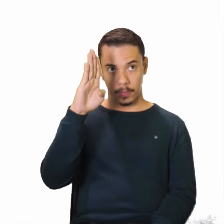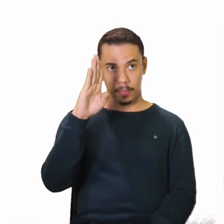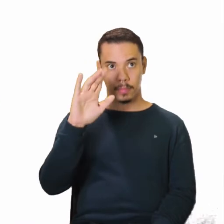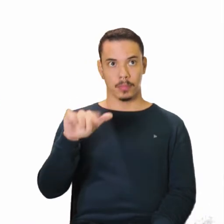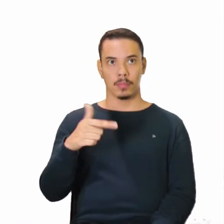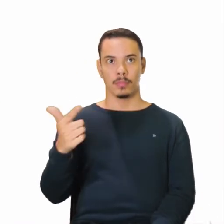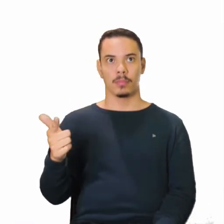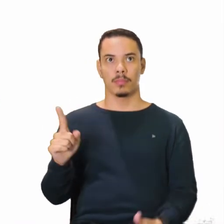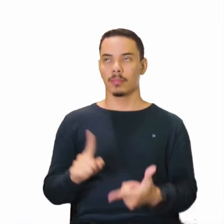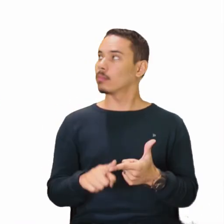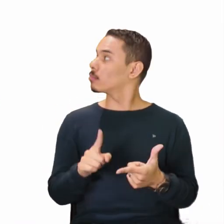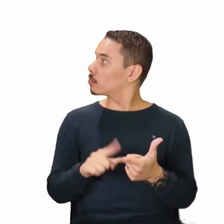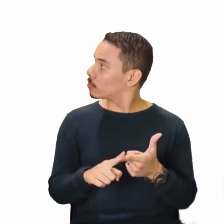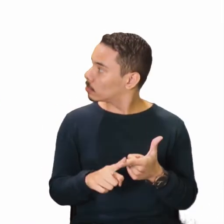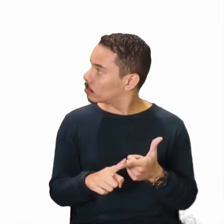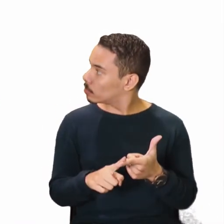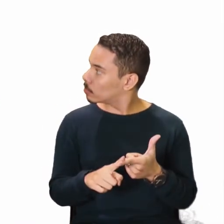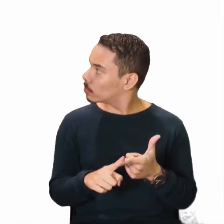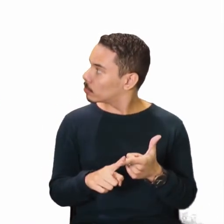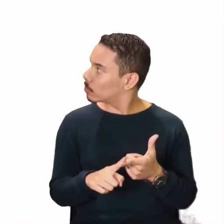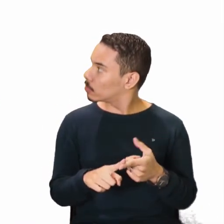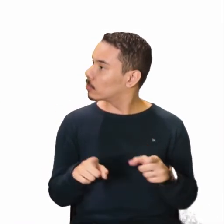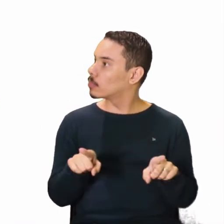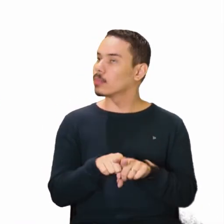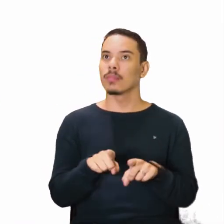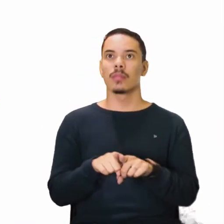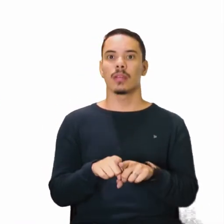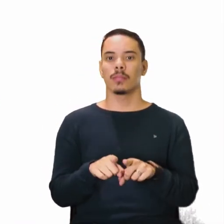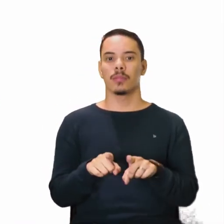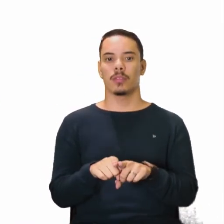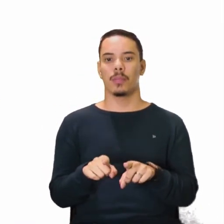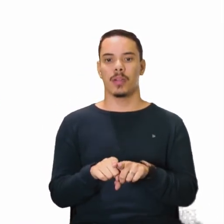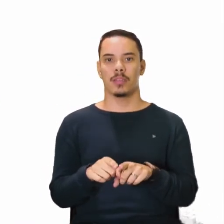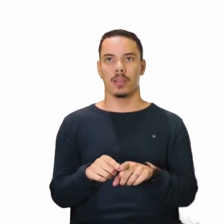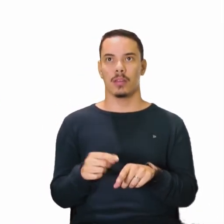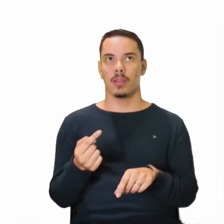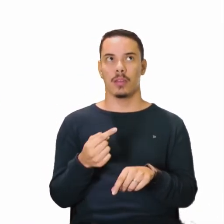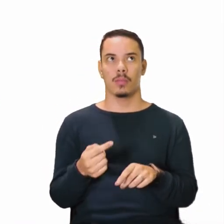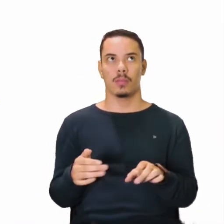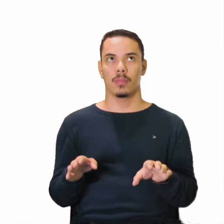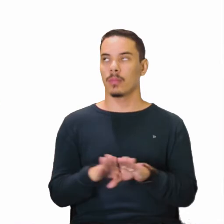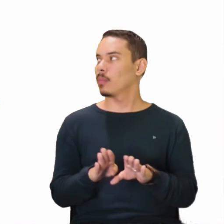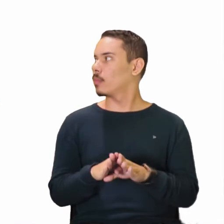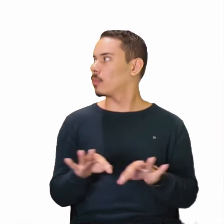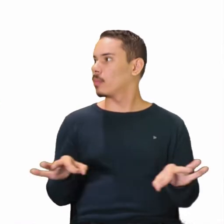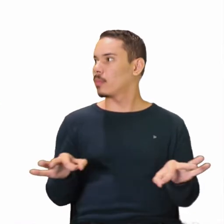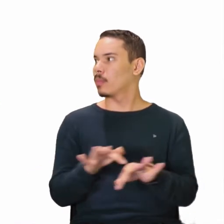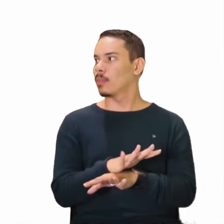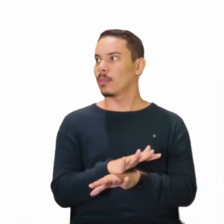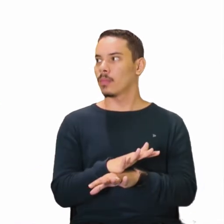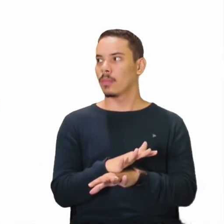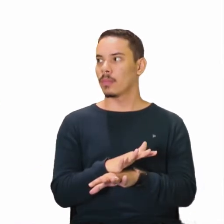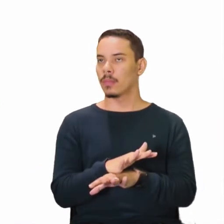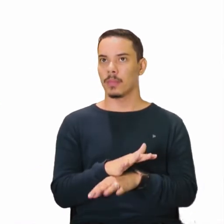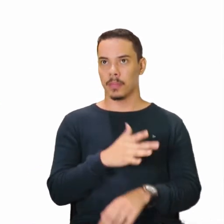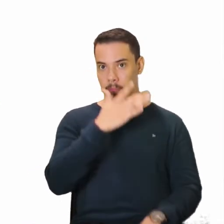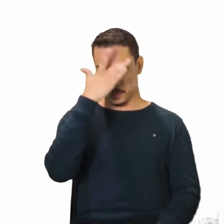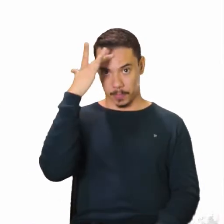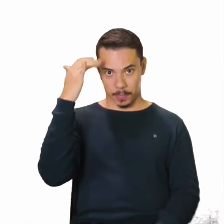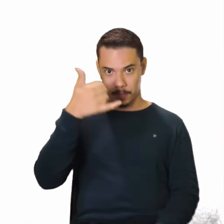da segunda, ou seja, é subordinada à primeira. Pronto, até aí beleza. Vamos ao